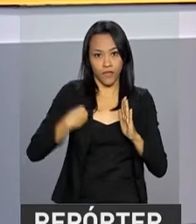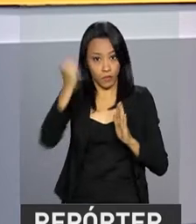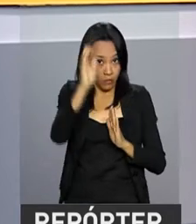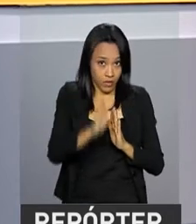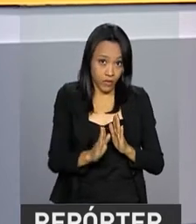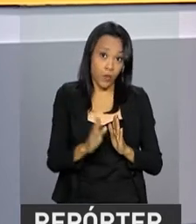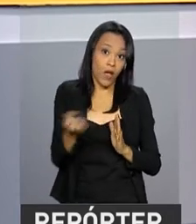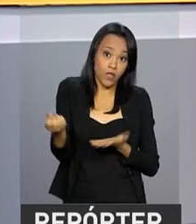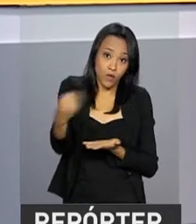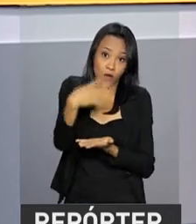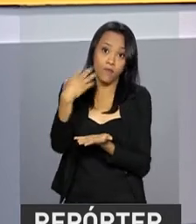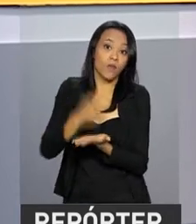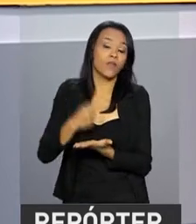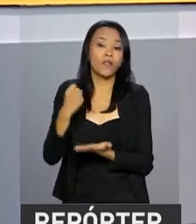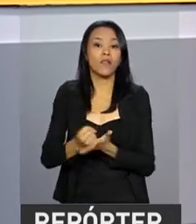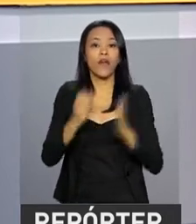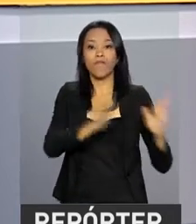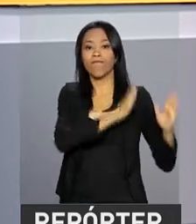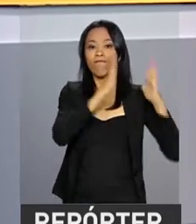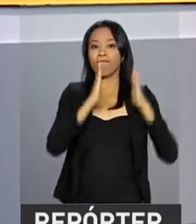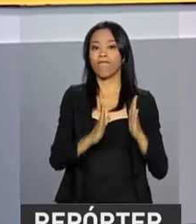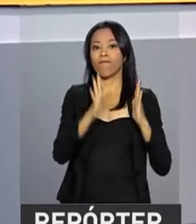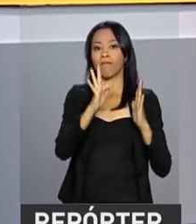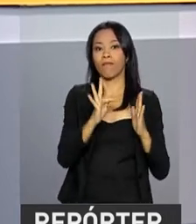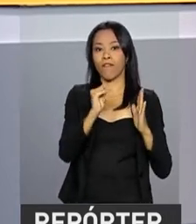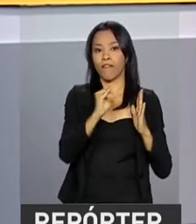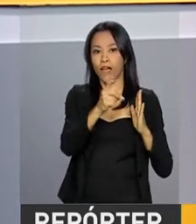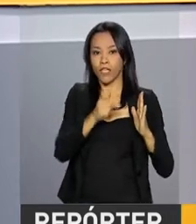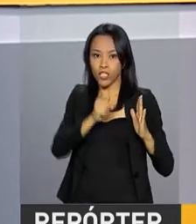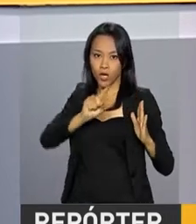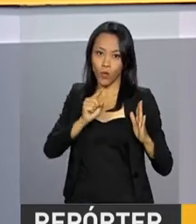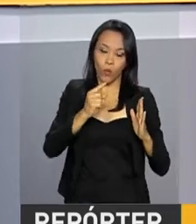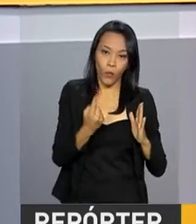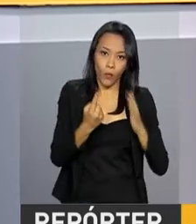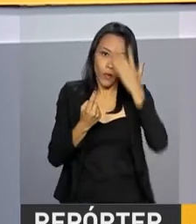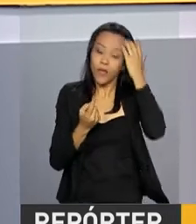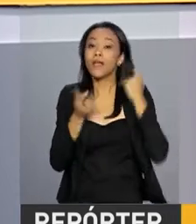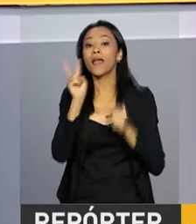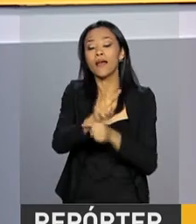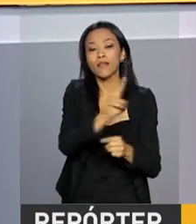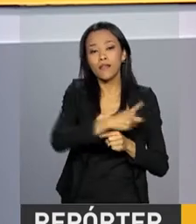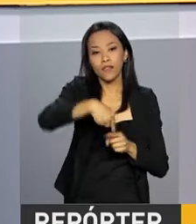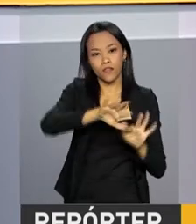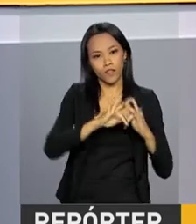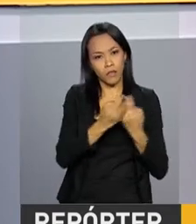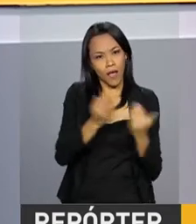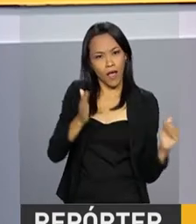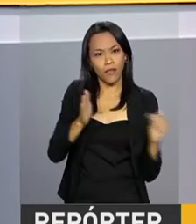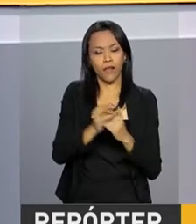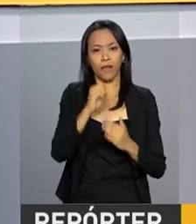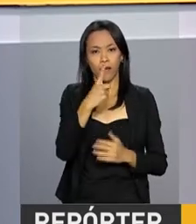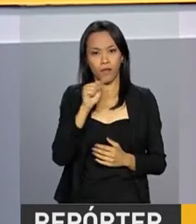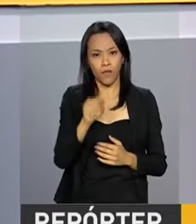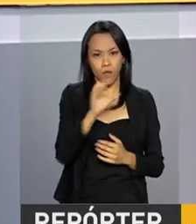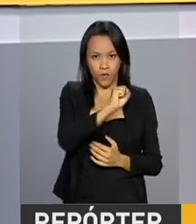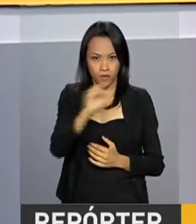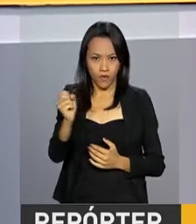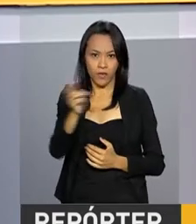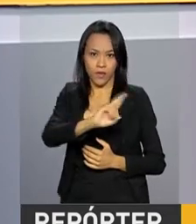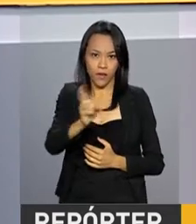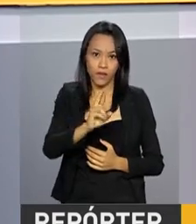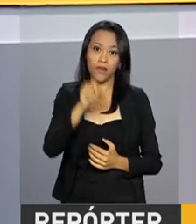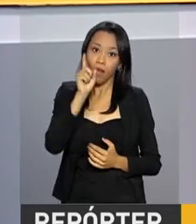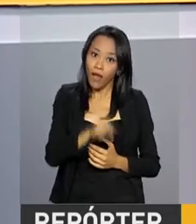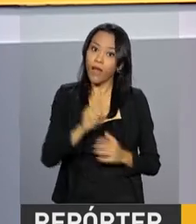novas contratações são da faixa 1 do programa, que atende famílias com renda de R$ 1.800. Elas fazem parte do segundo lote de